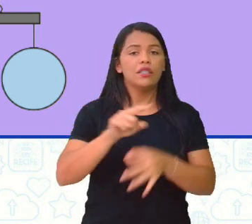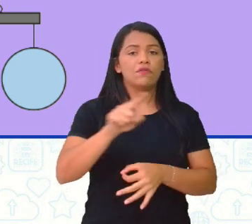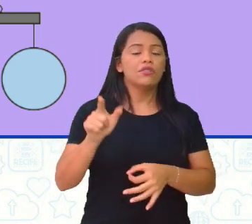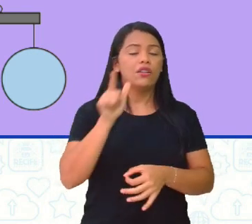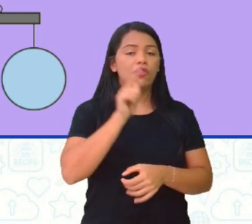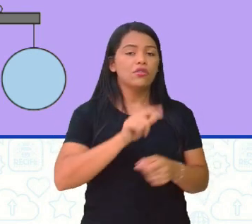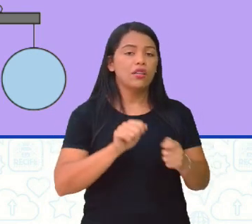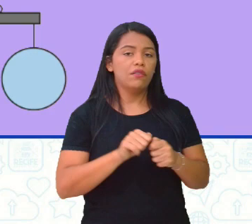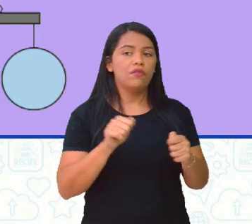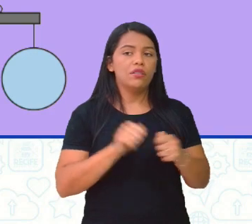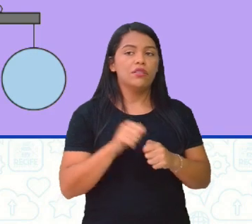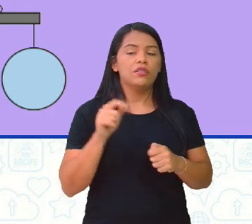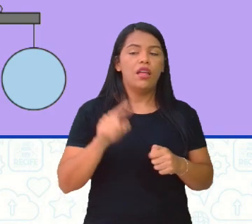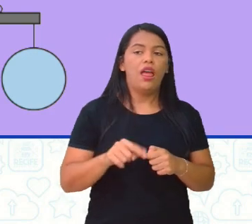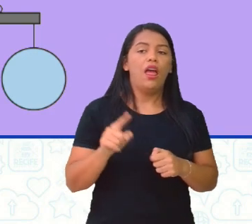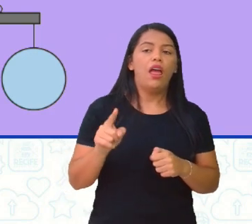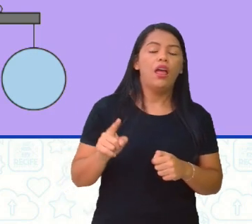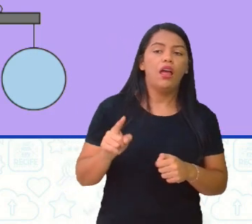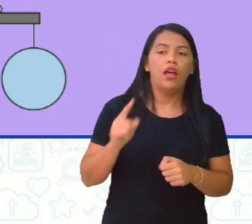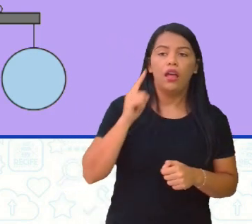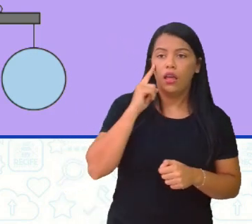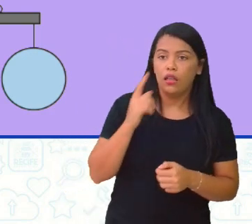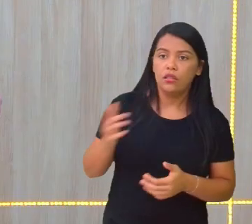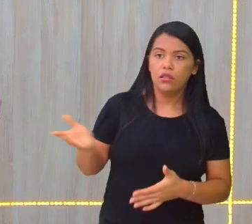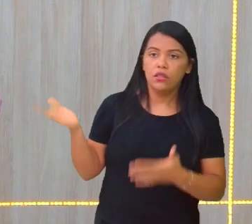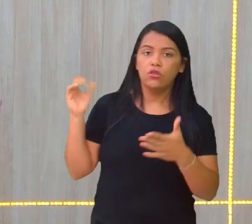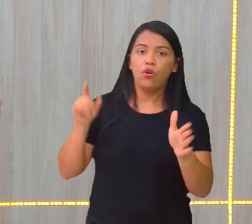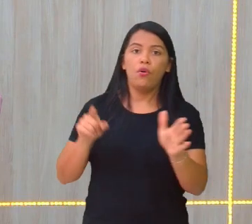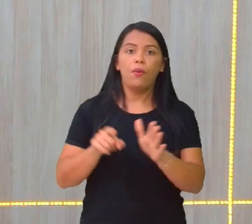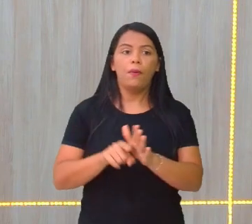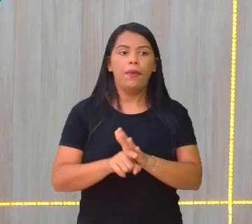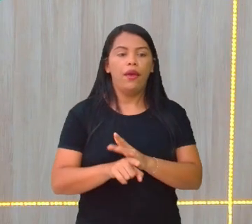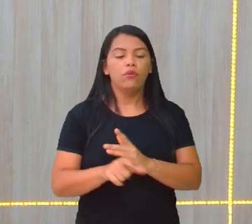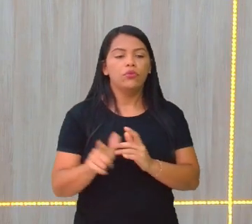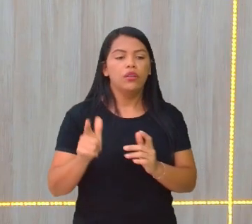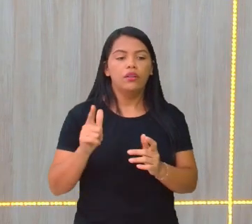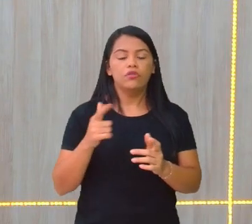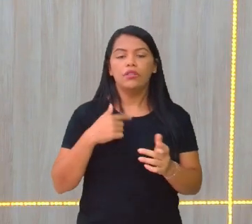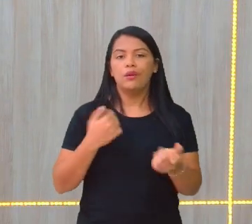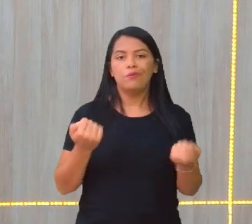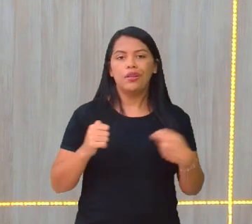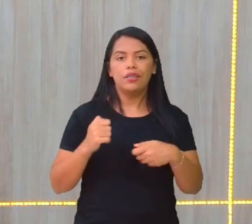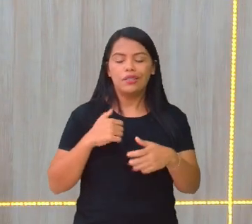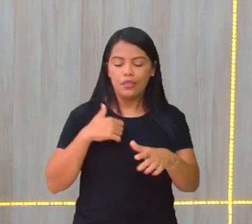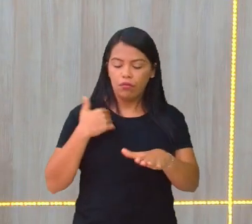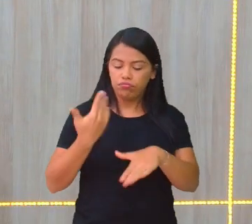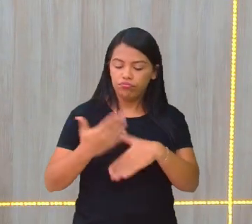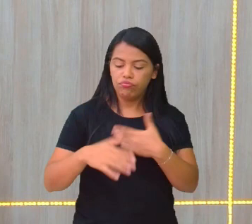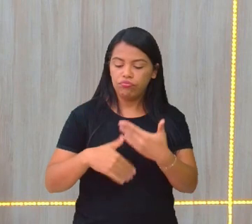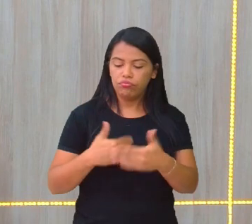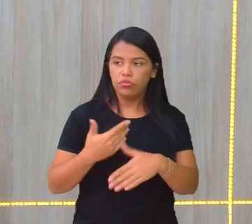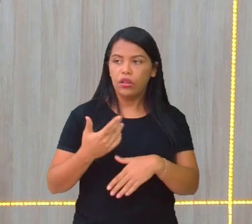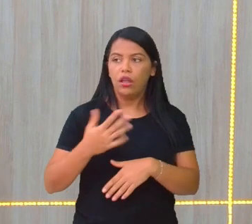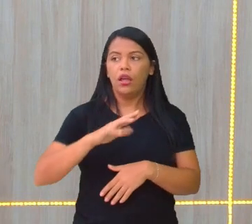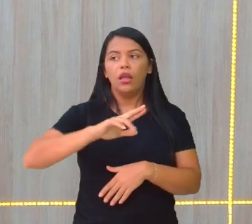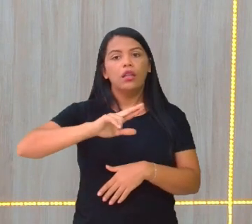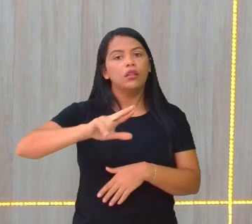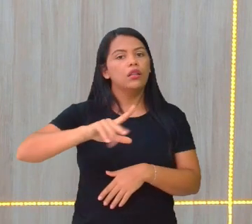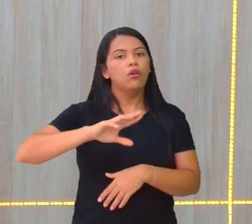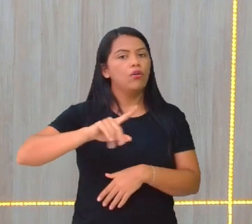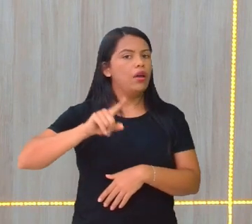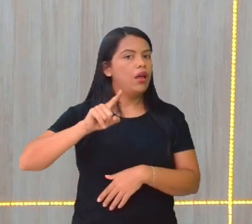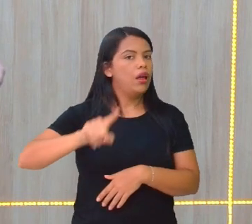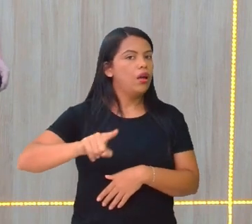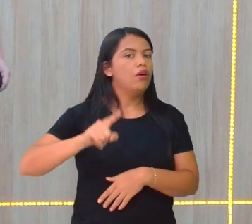de alguns passos, certo? Então, não é uma questão que você vai resolver assim. Você tem